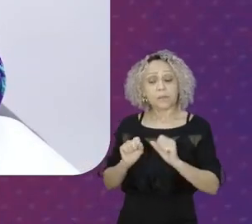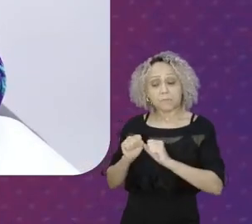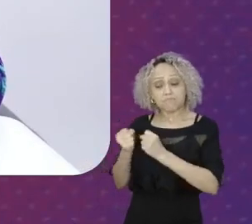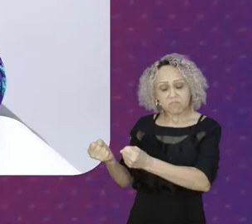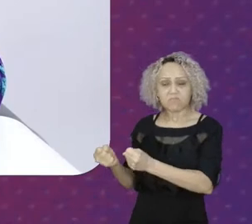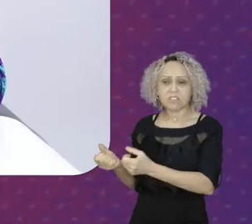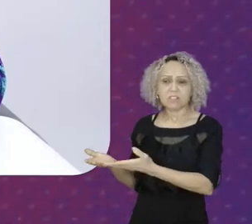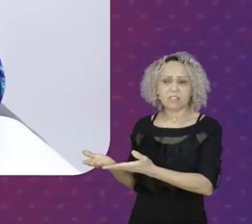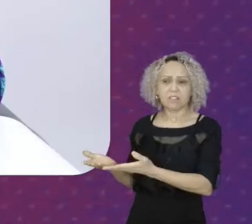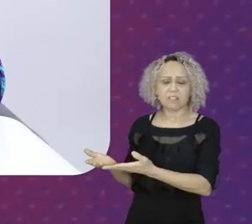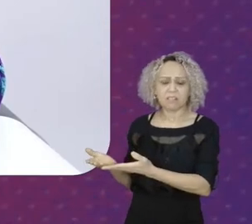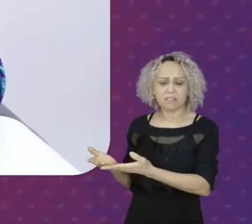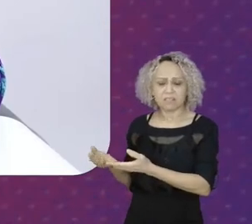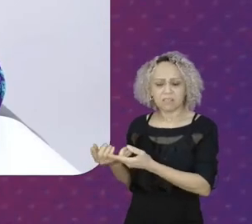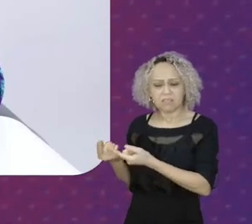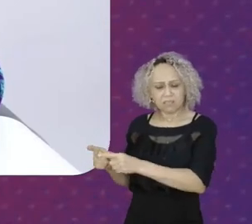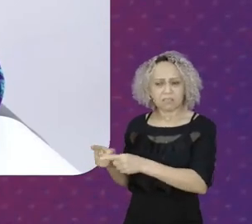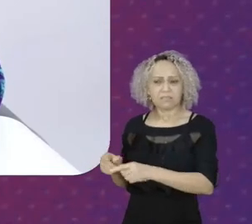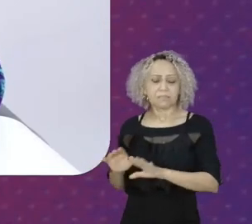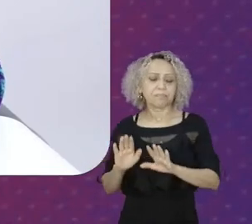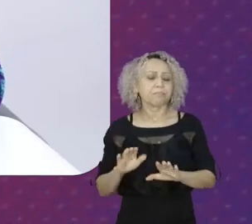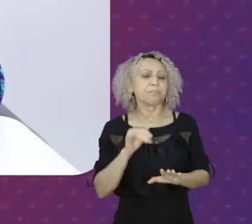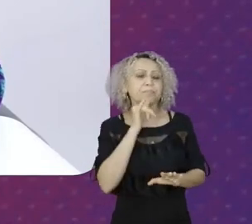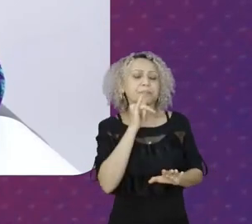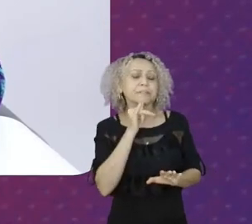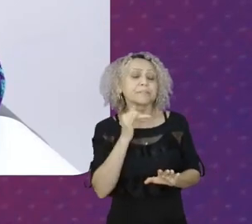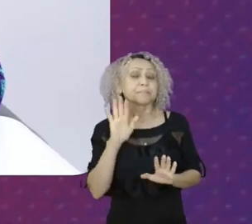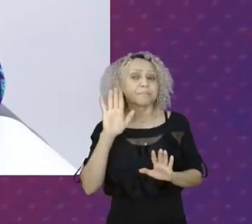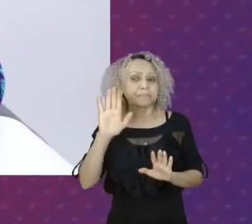aquele símbolo que ficou